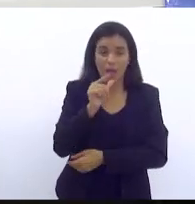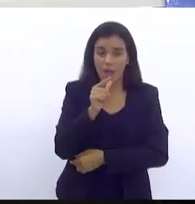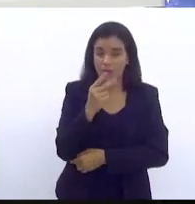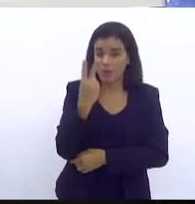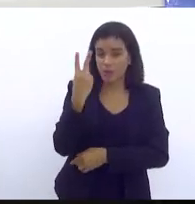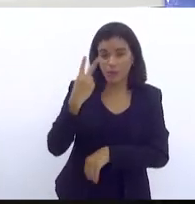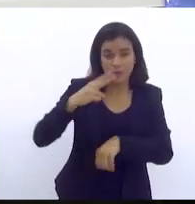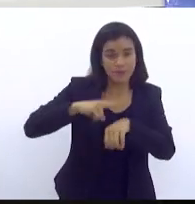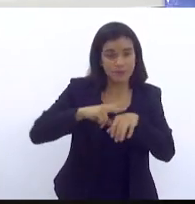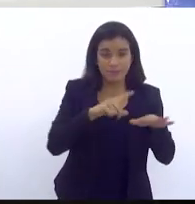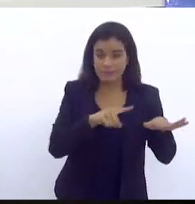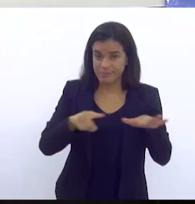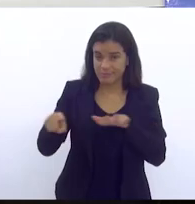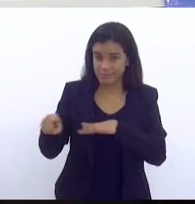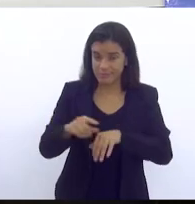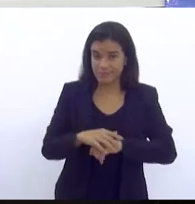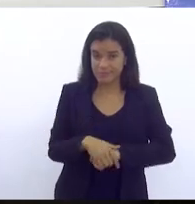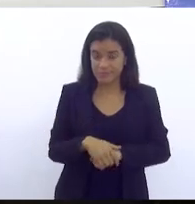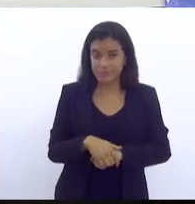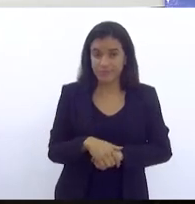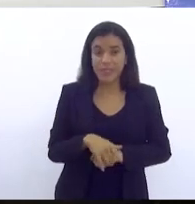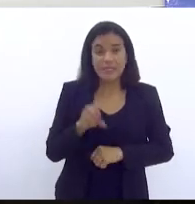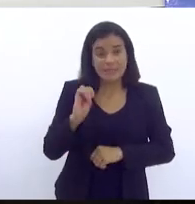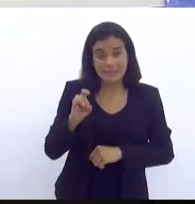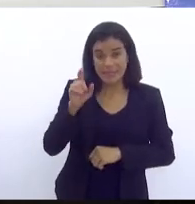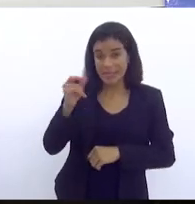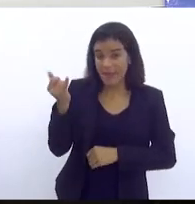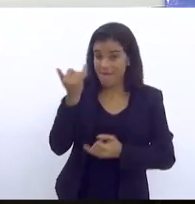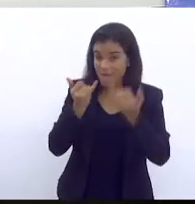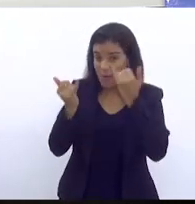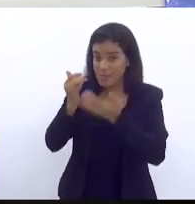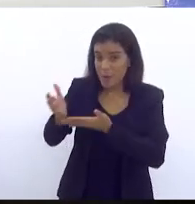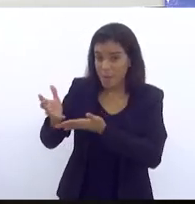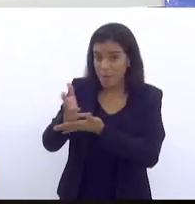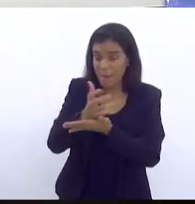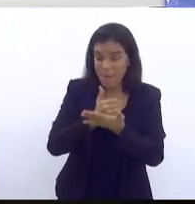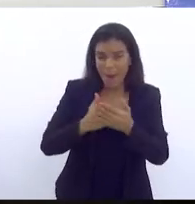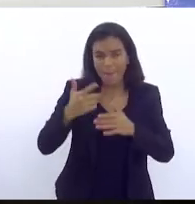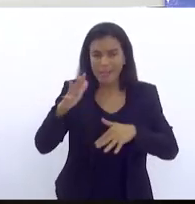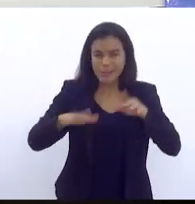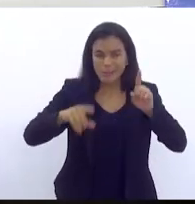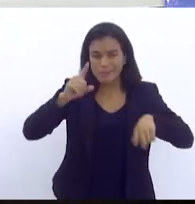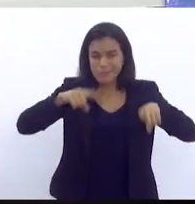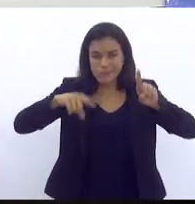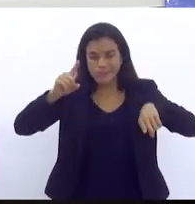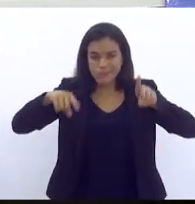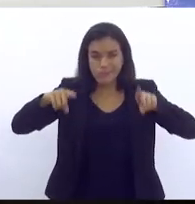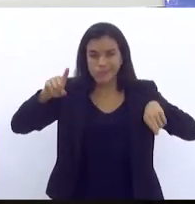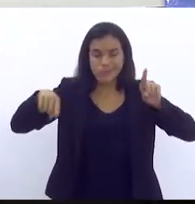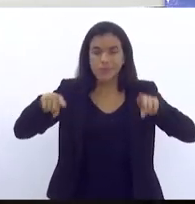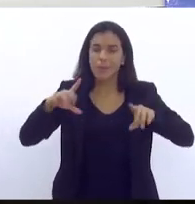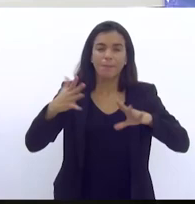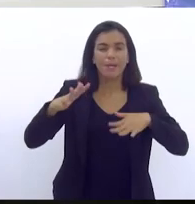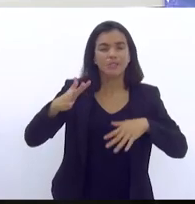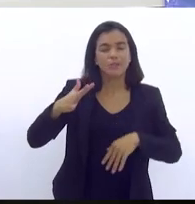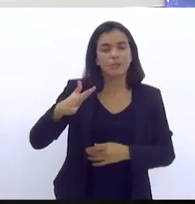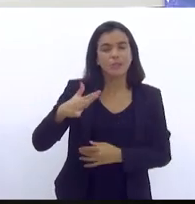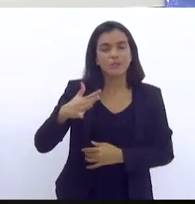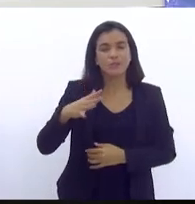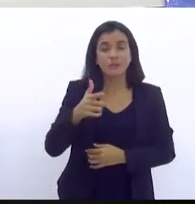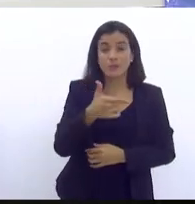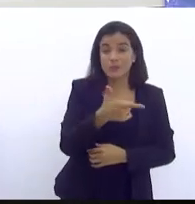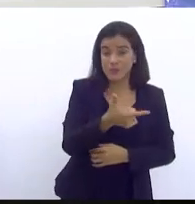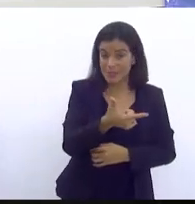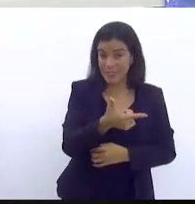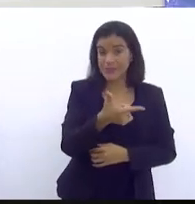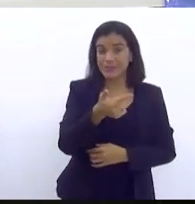vezes na semana se esse dado for a média para todas as favelas do Rio corresponderá a mais de